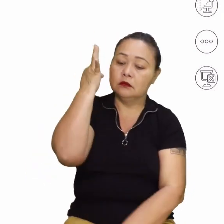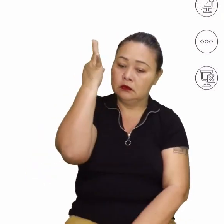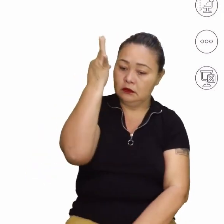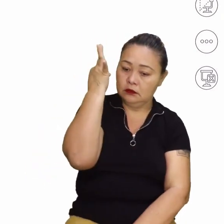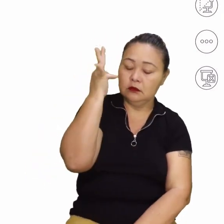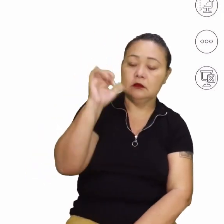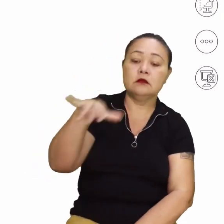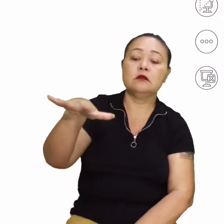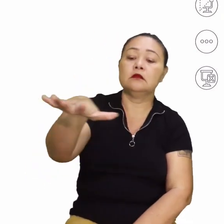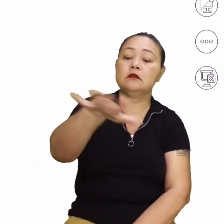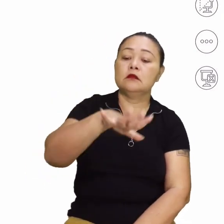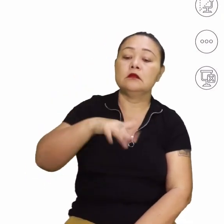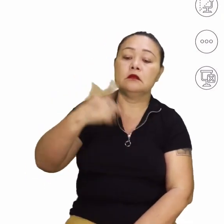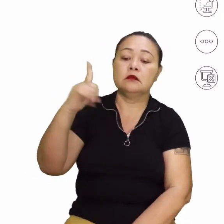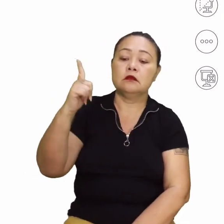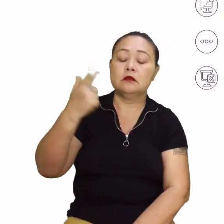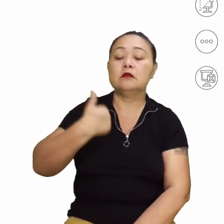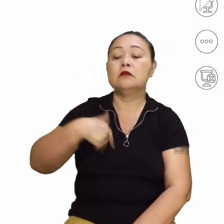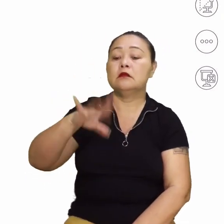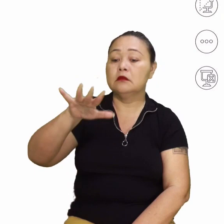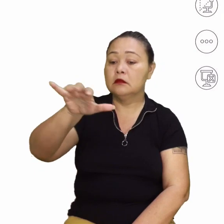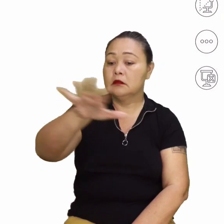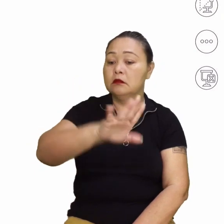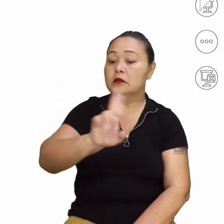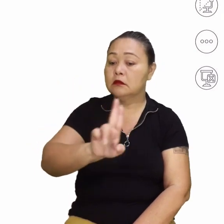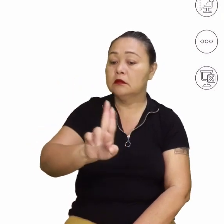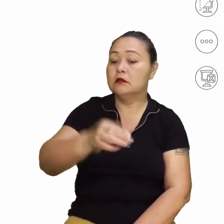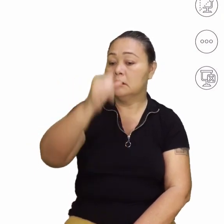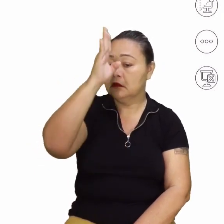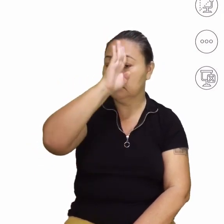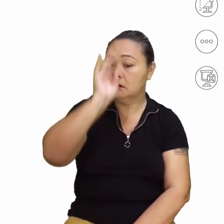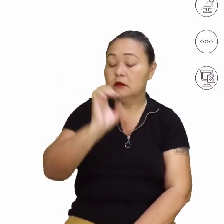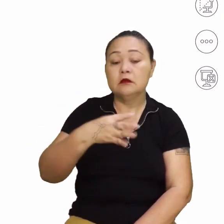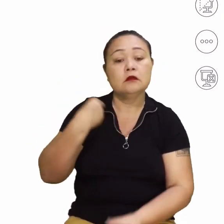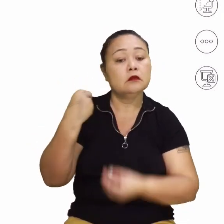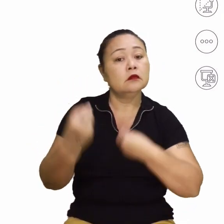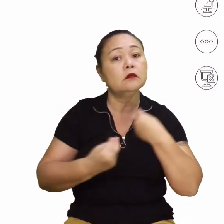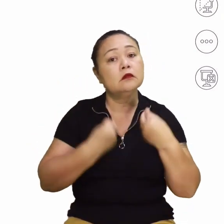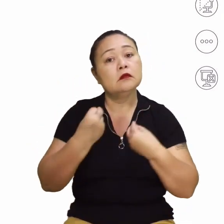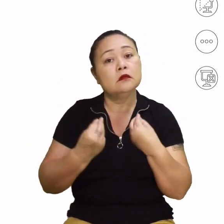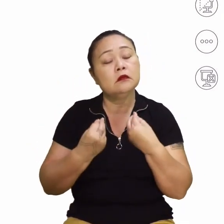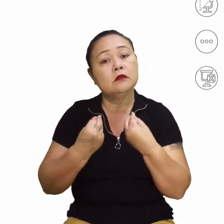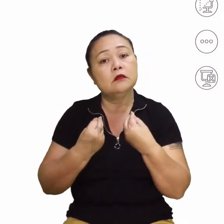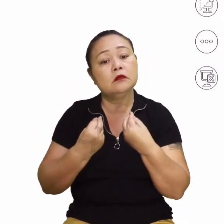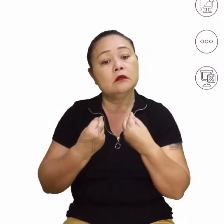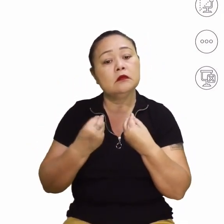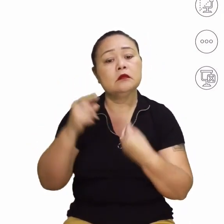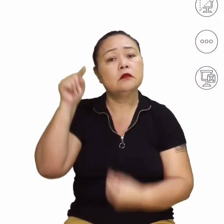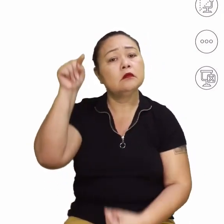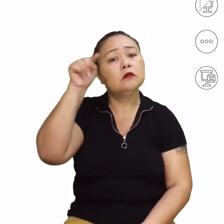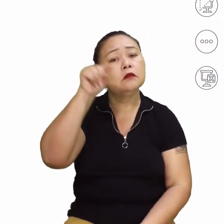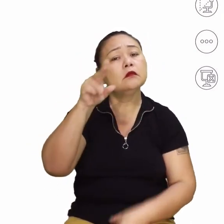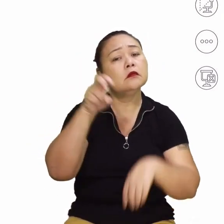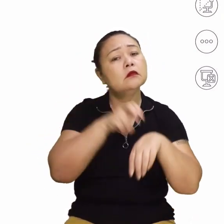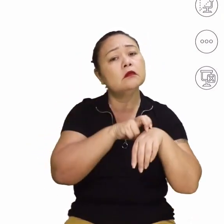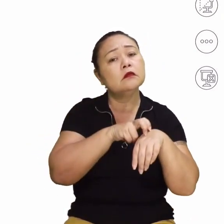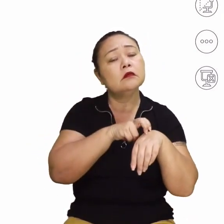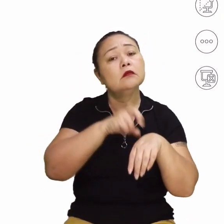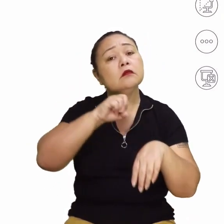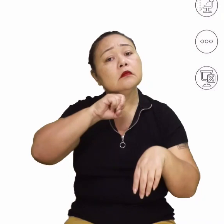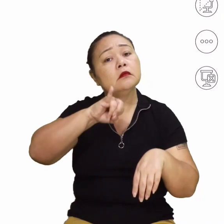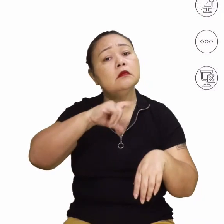desse espaço geográfico chamado Brasil como que seria esses pontos verdes